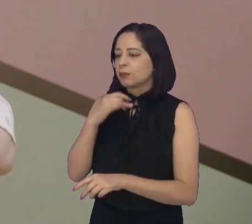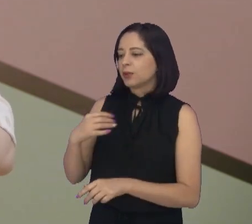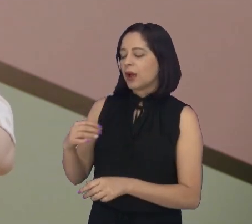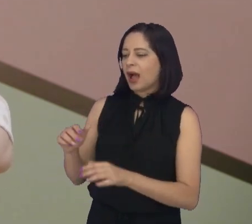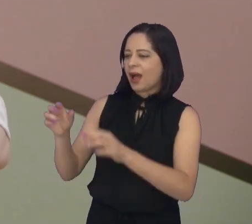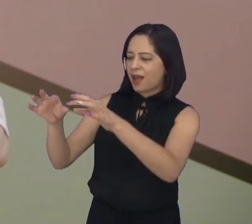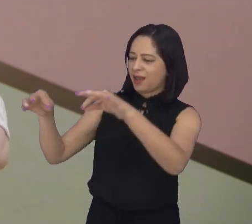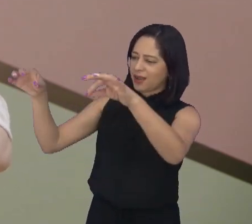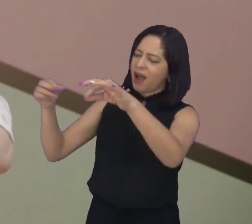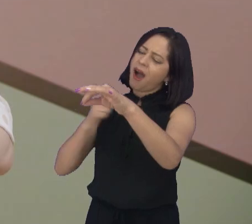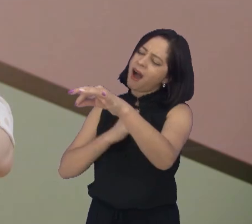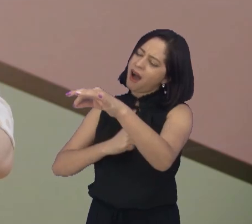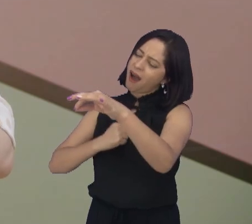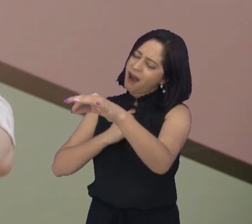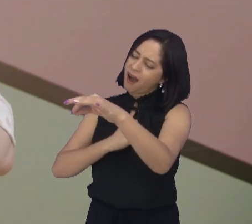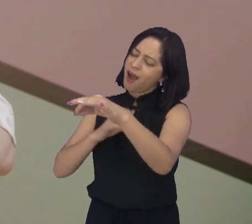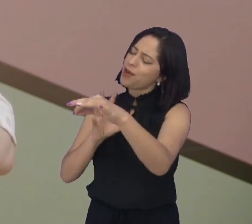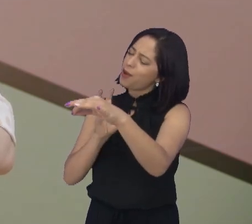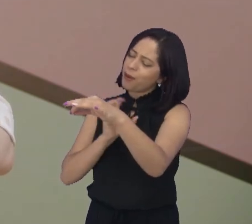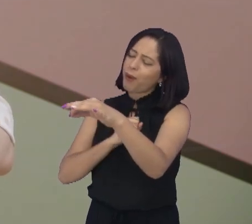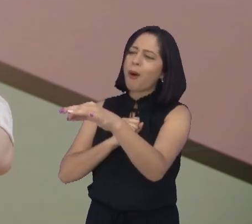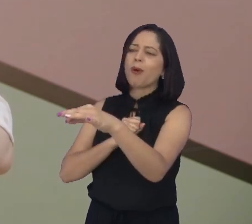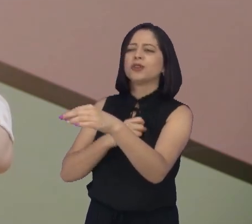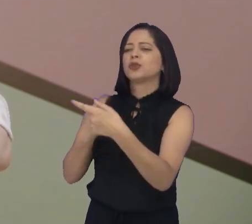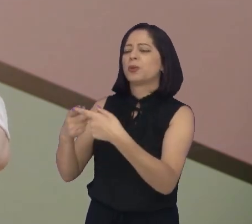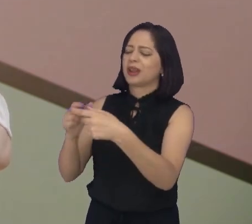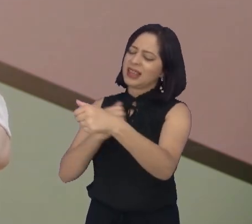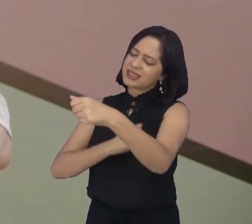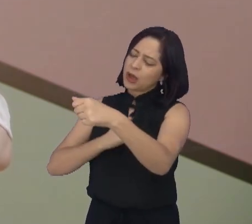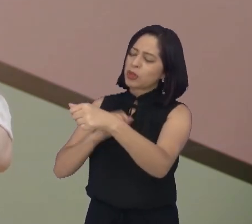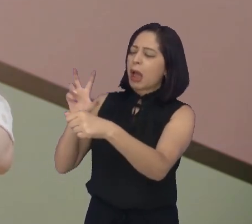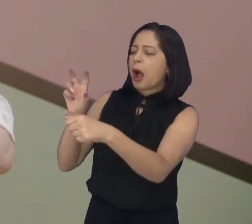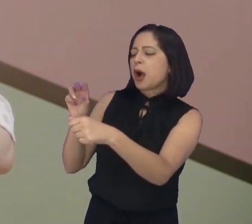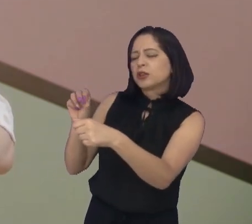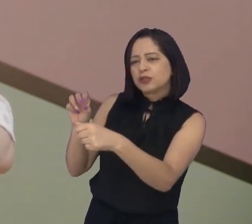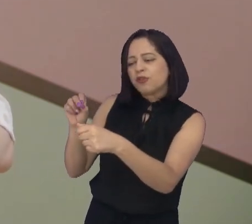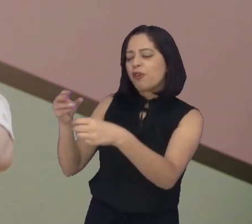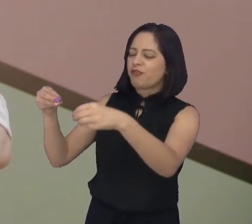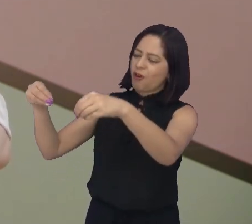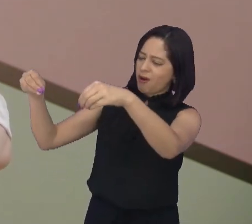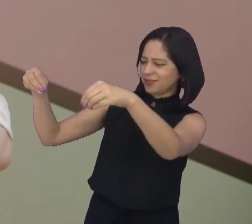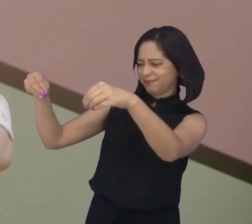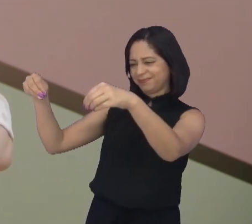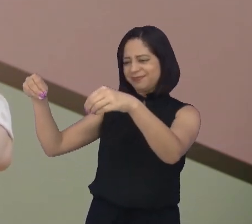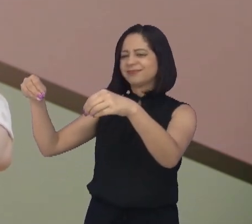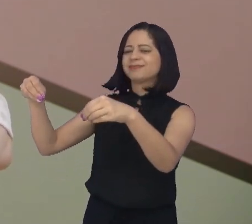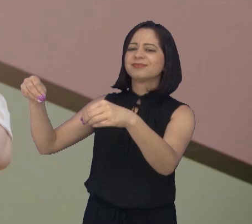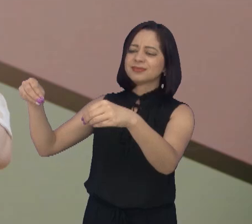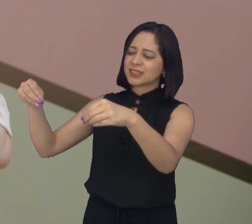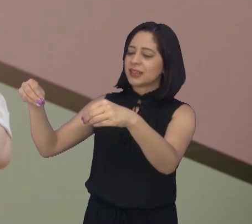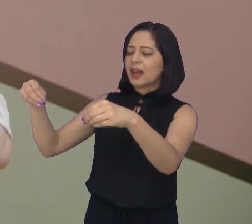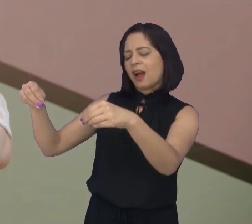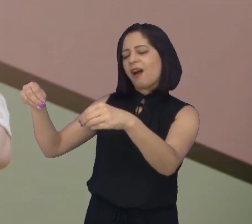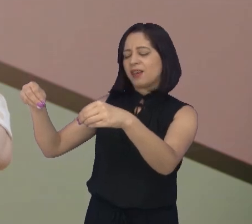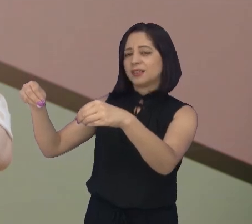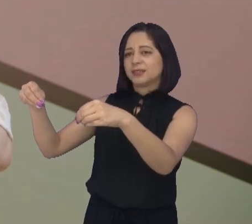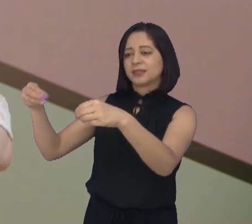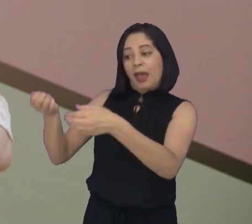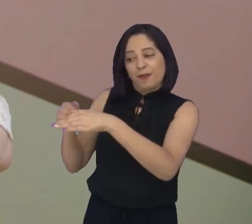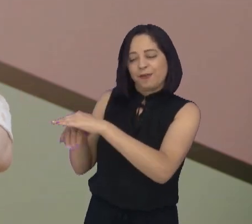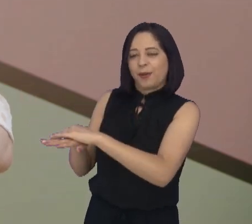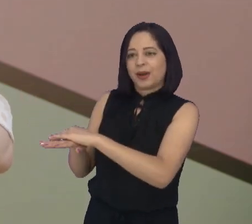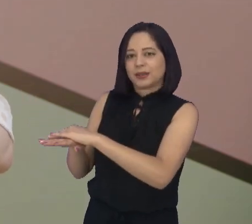valor emocional, né? Um objeto que foi da avó, por exemplo, que tem uma estima ali, um valor sentimental,